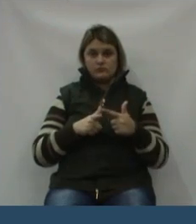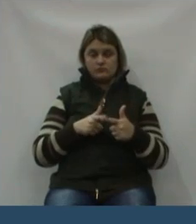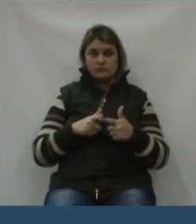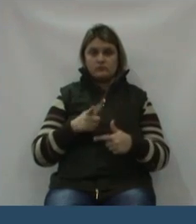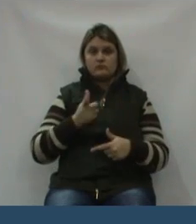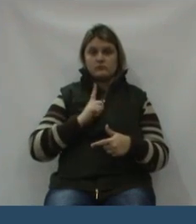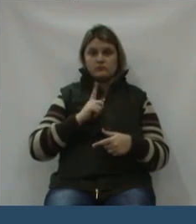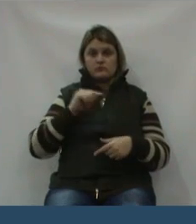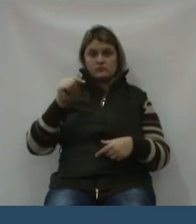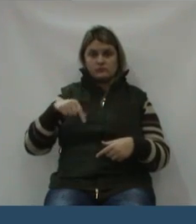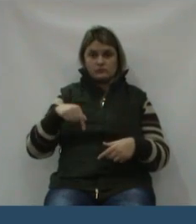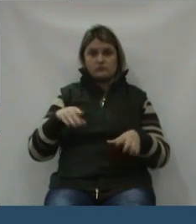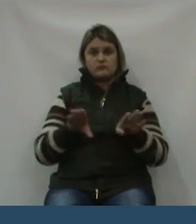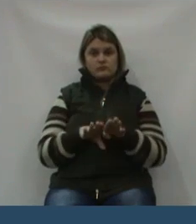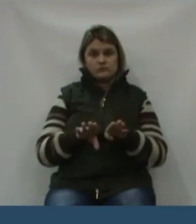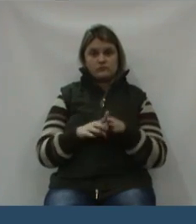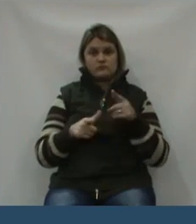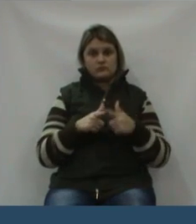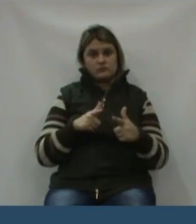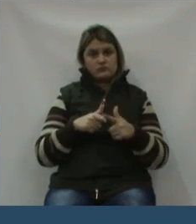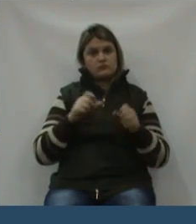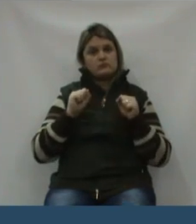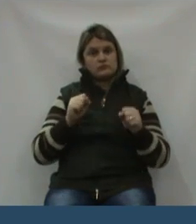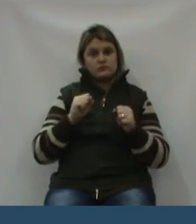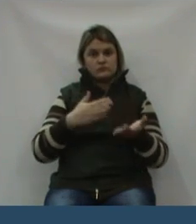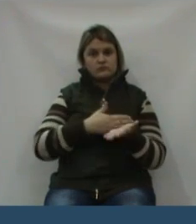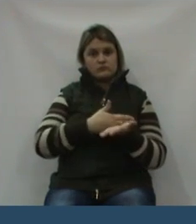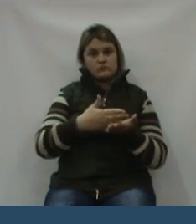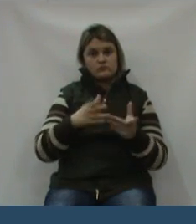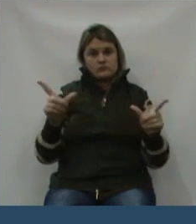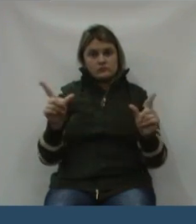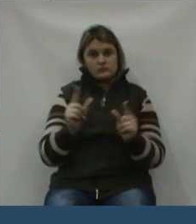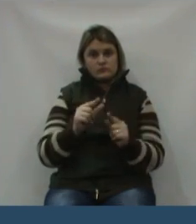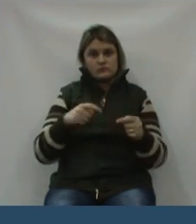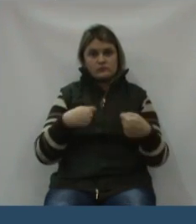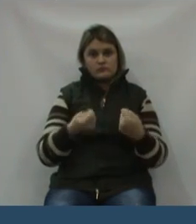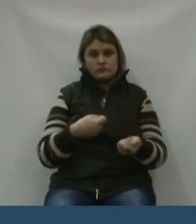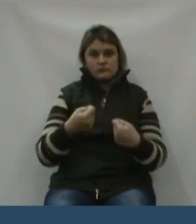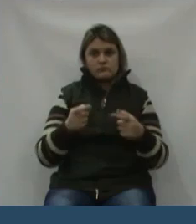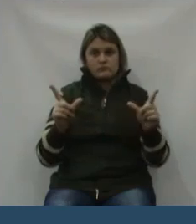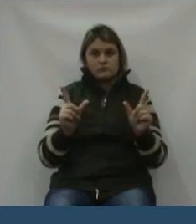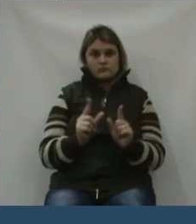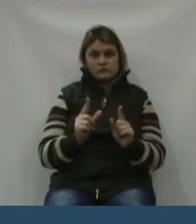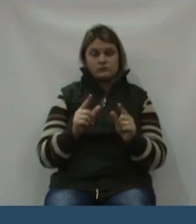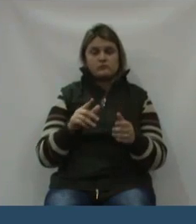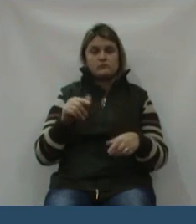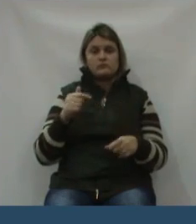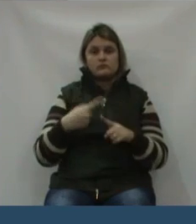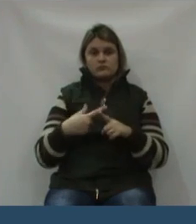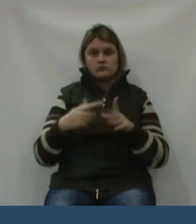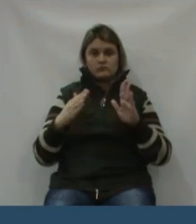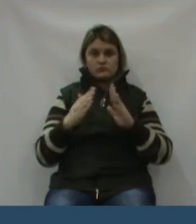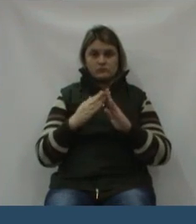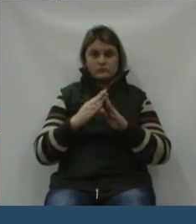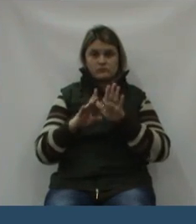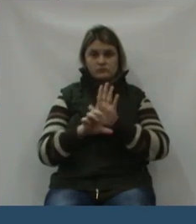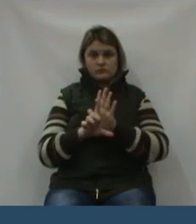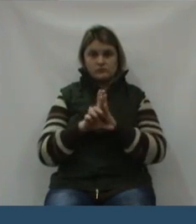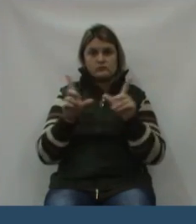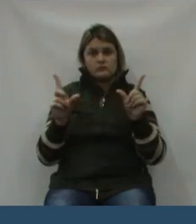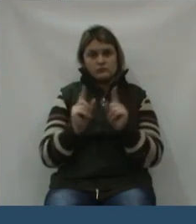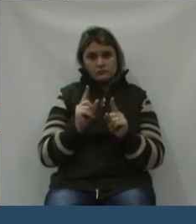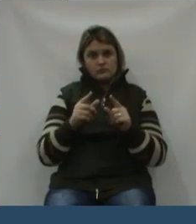mas existem problemas aqui embaixo, que nós podemos sim começar a arrumar a partir da nossa casa, a